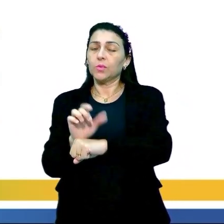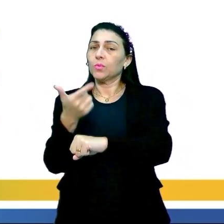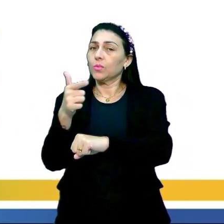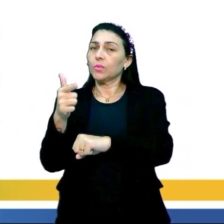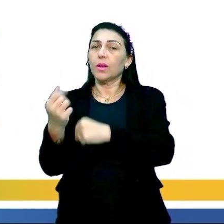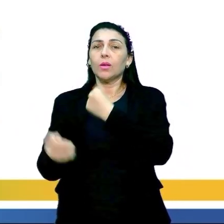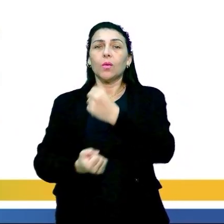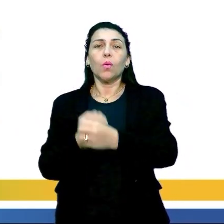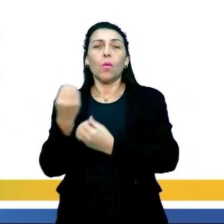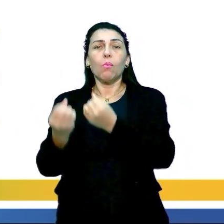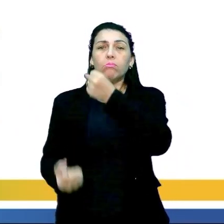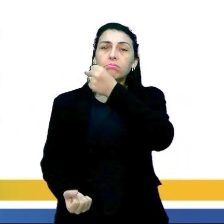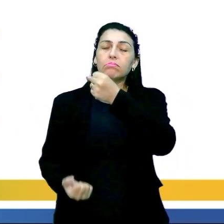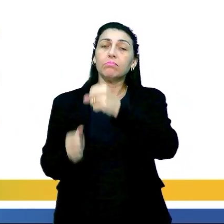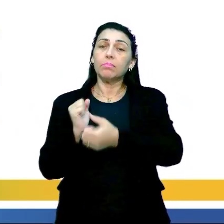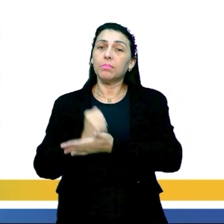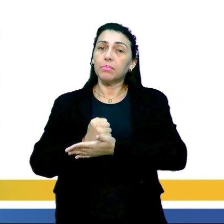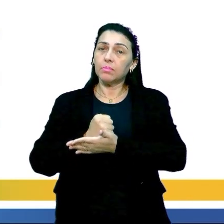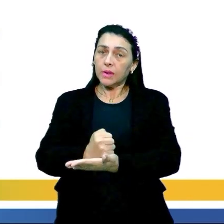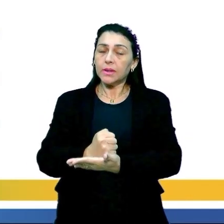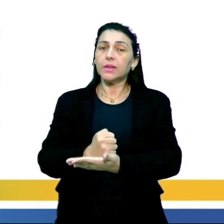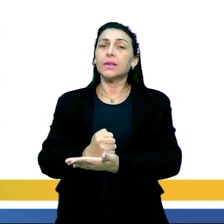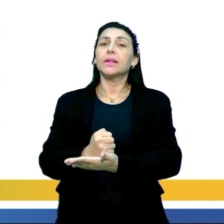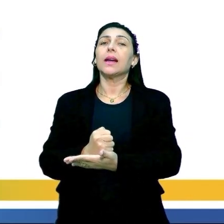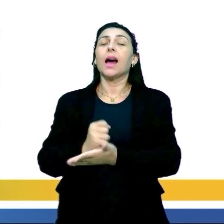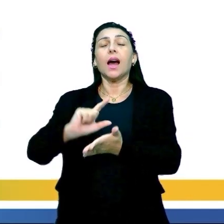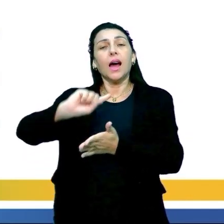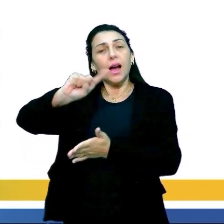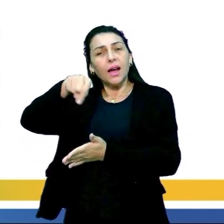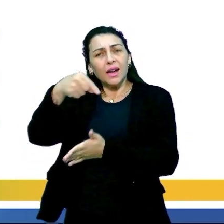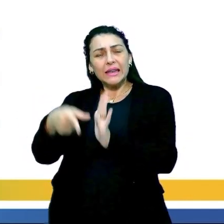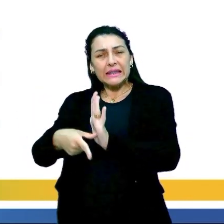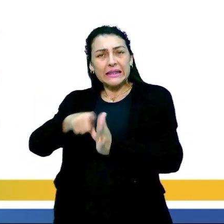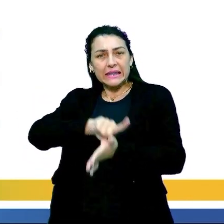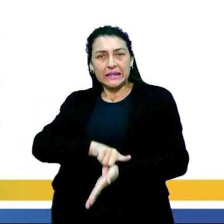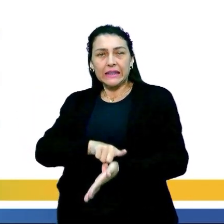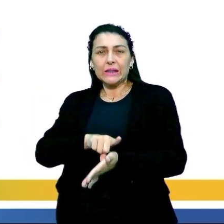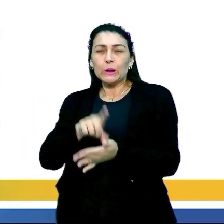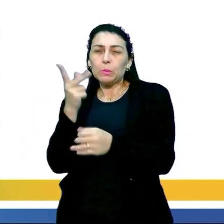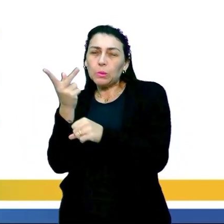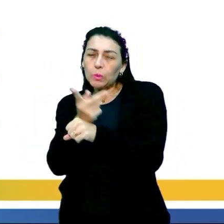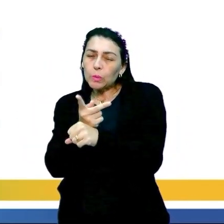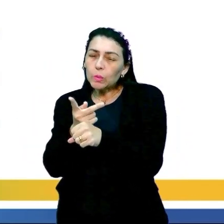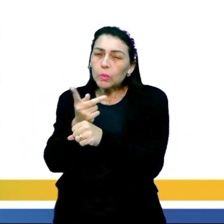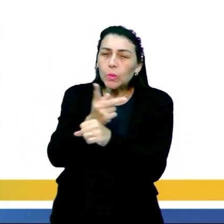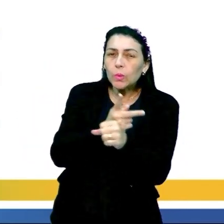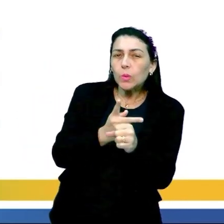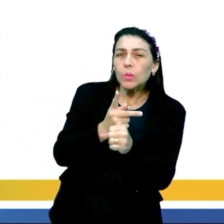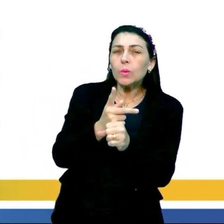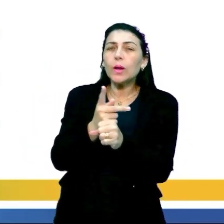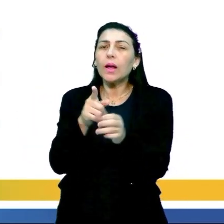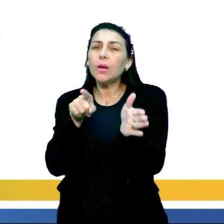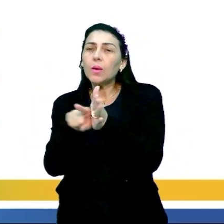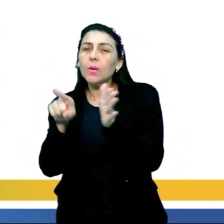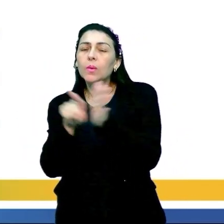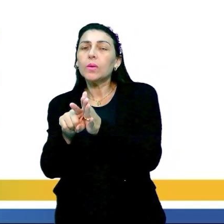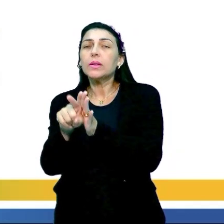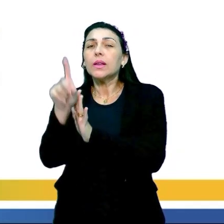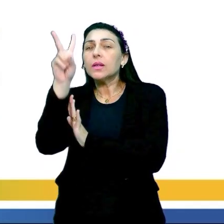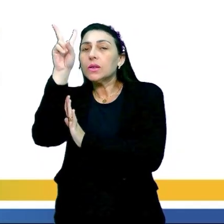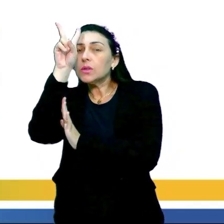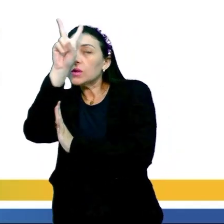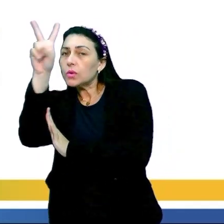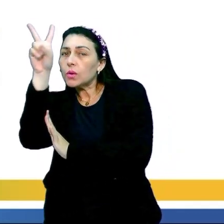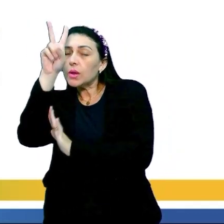insustentáveis. Mesmo antes de recorrermos a instâncias históricas empíricas que